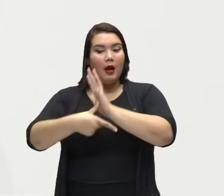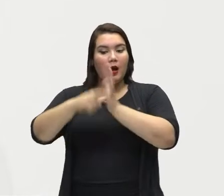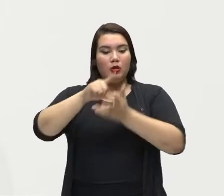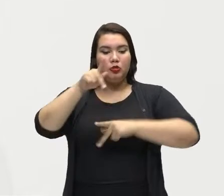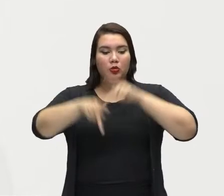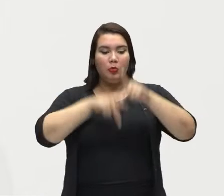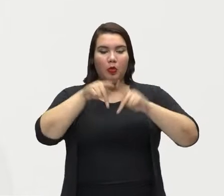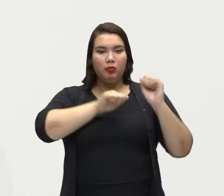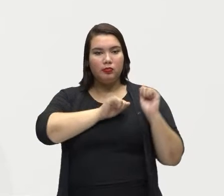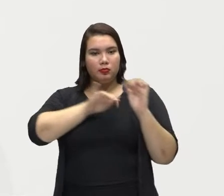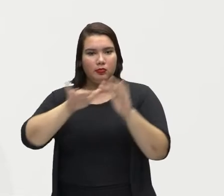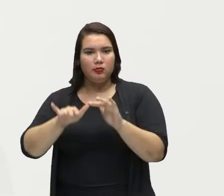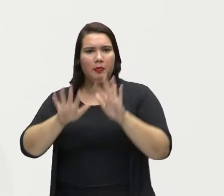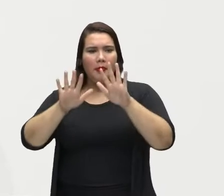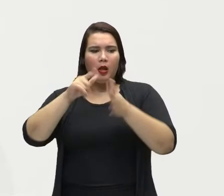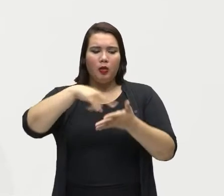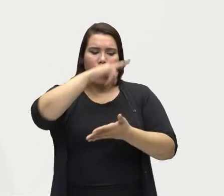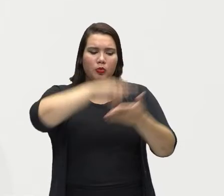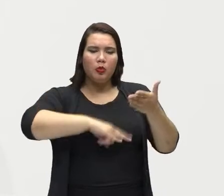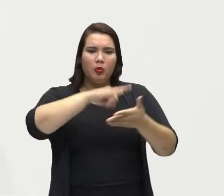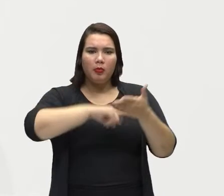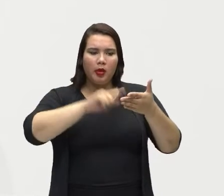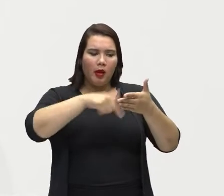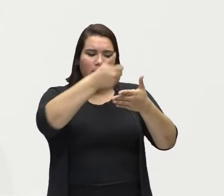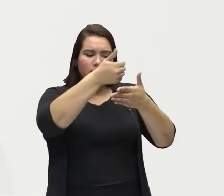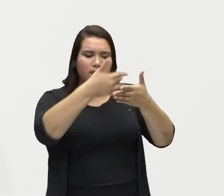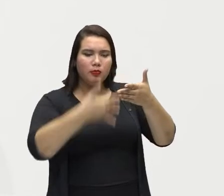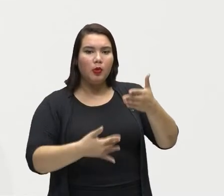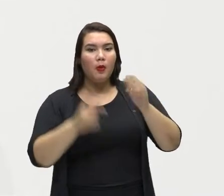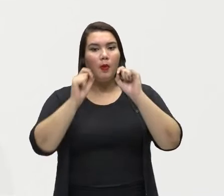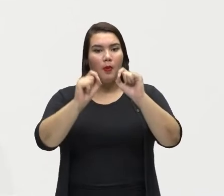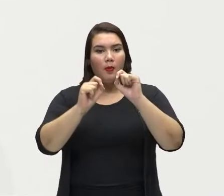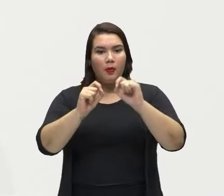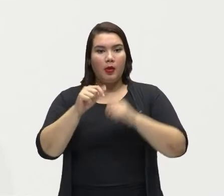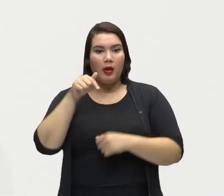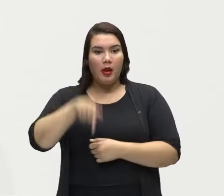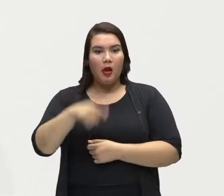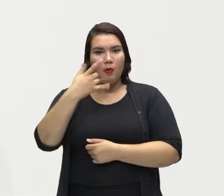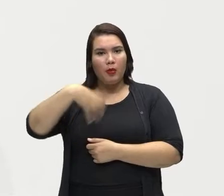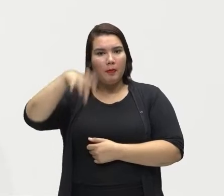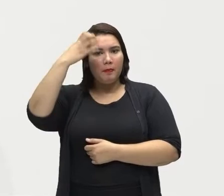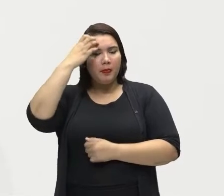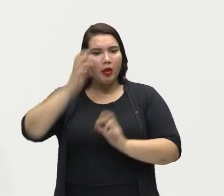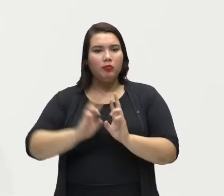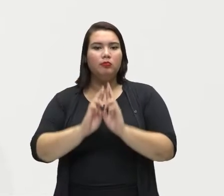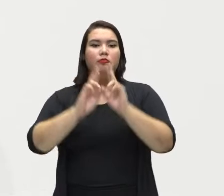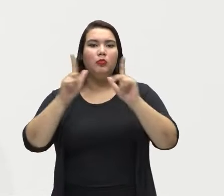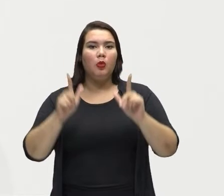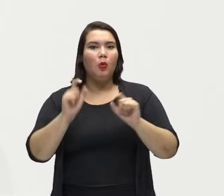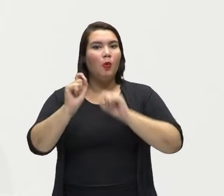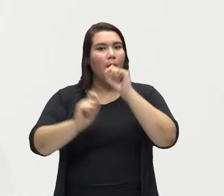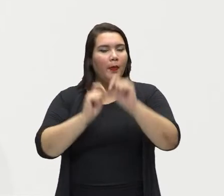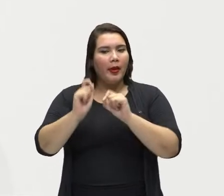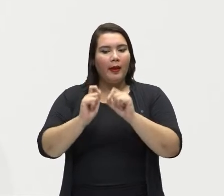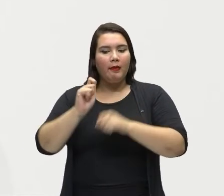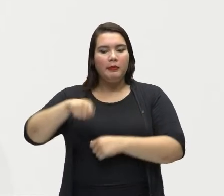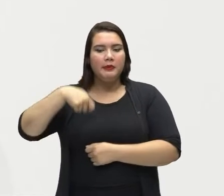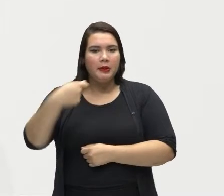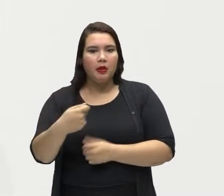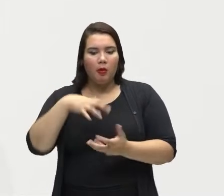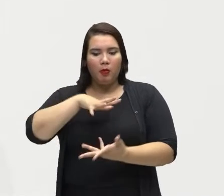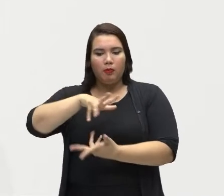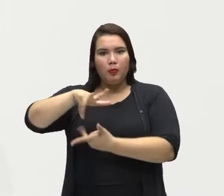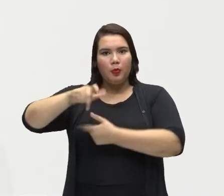estes documentos relatam que Gana era um império extraordinário, também conhecido como Terra do